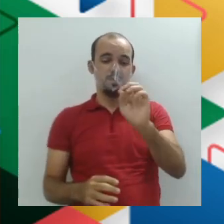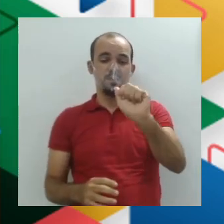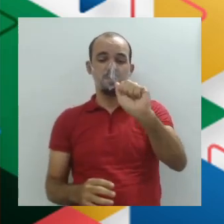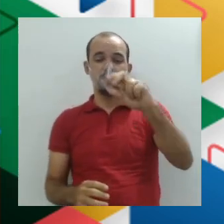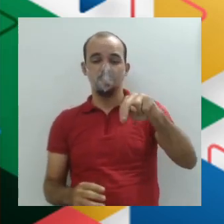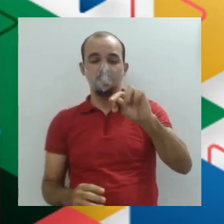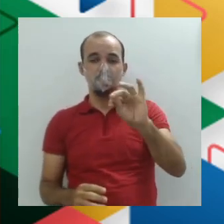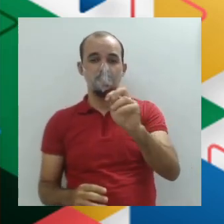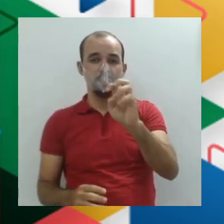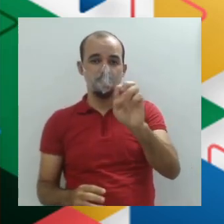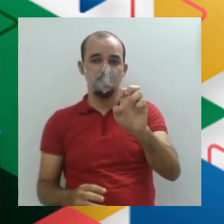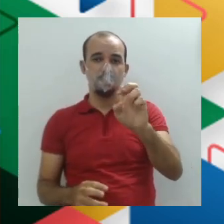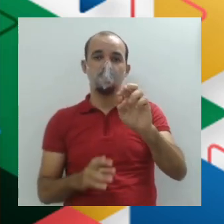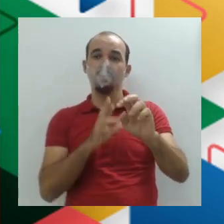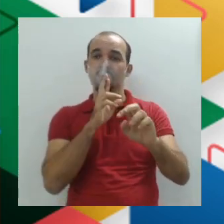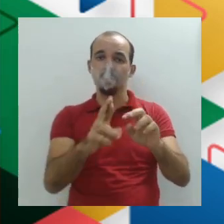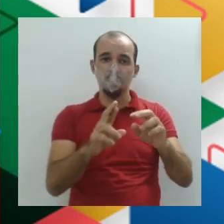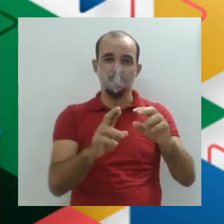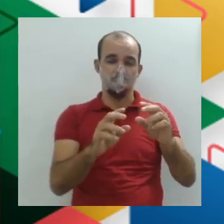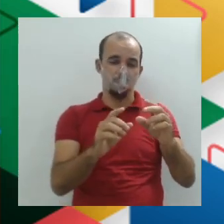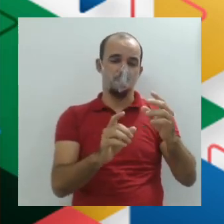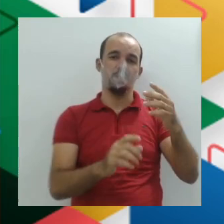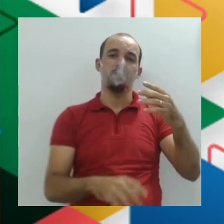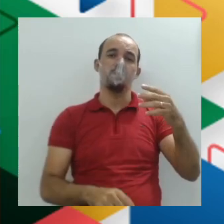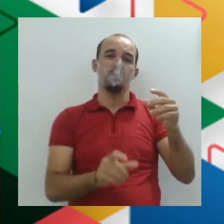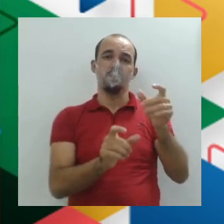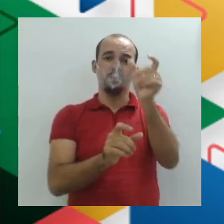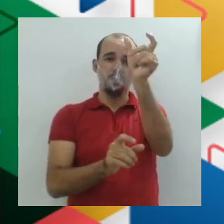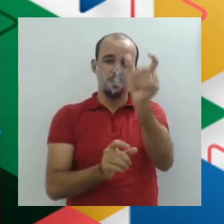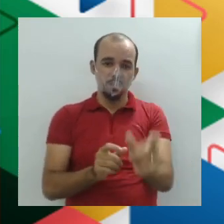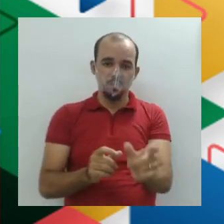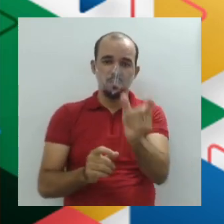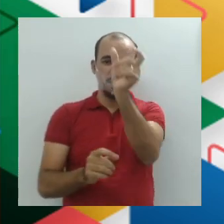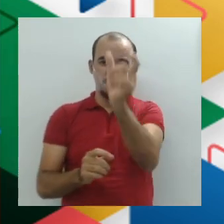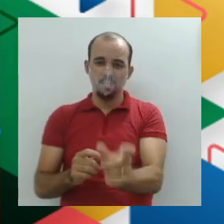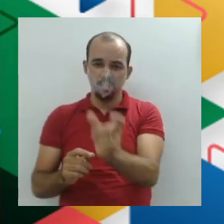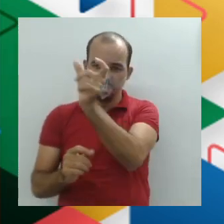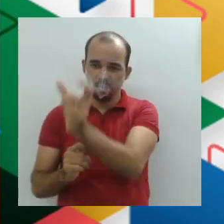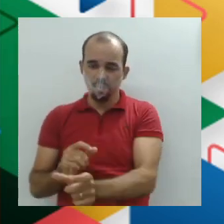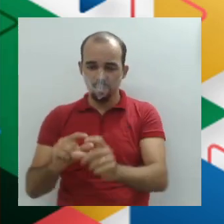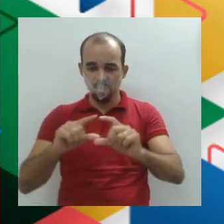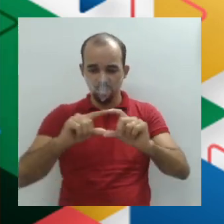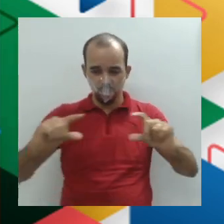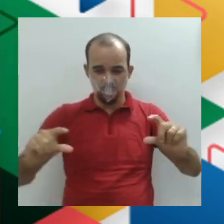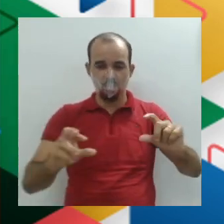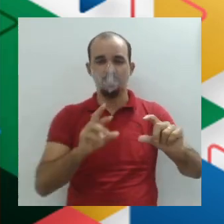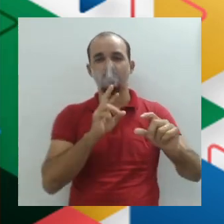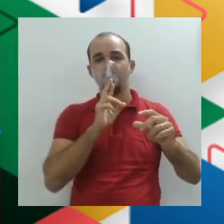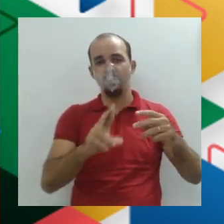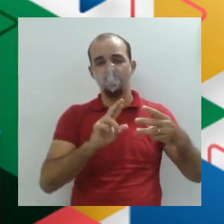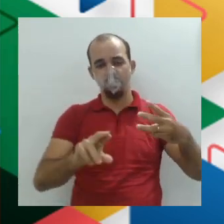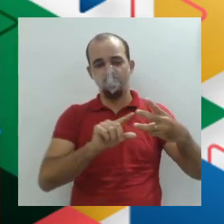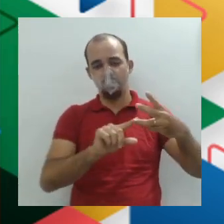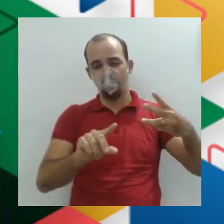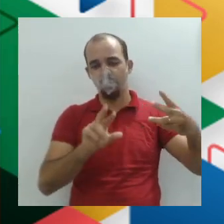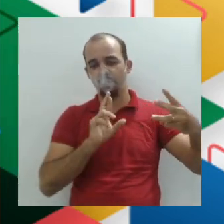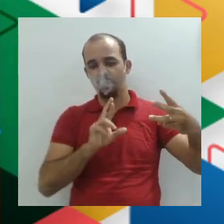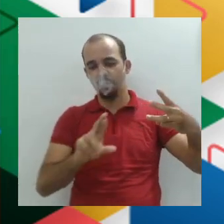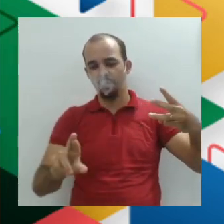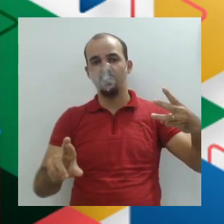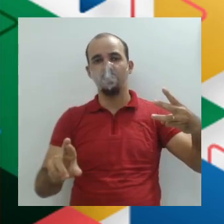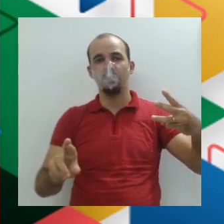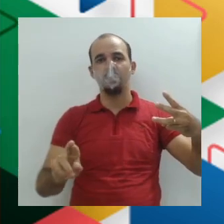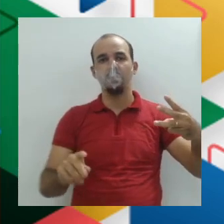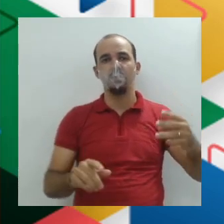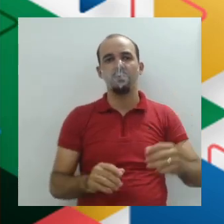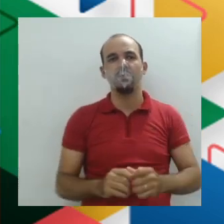Walter, eu ouvi dizer que é possível fazer o cálculo da tangente dividindo o seno